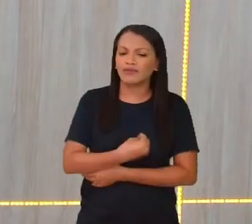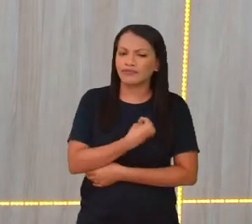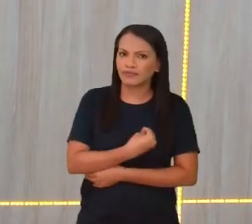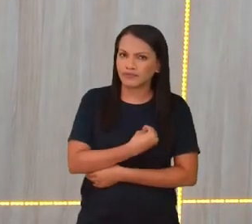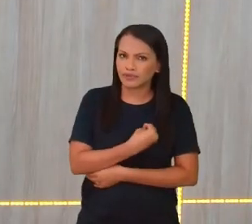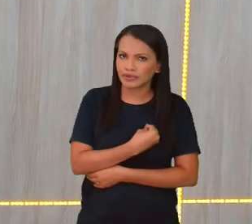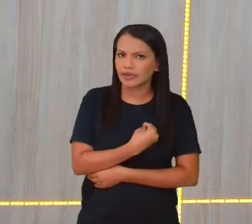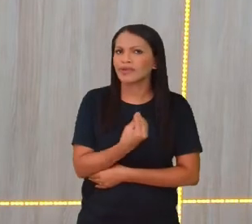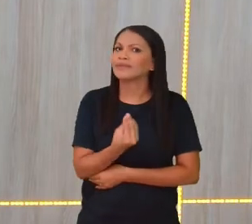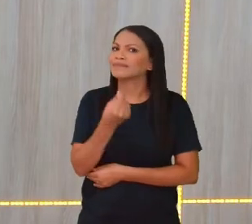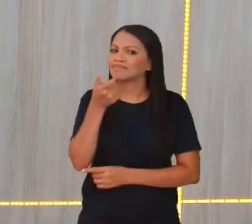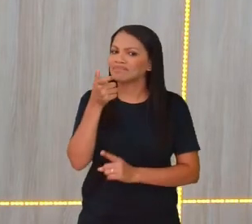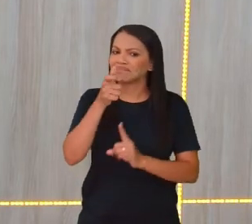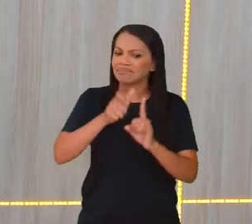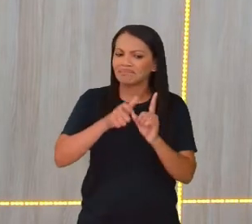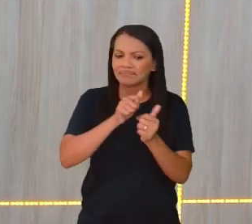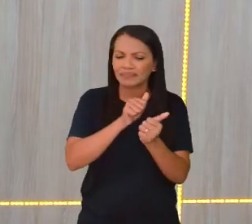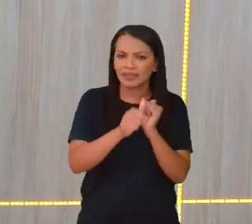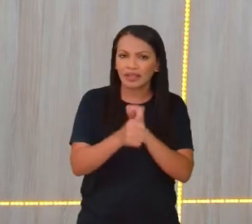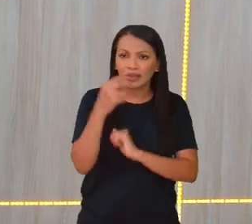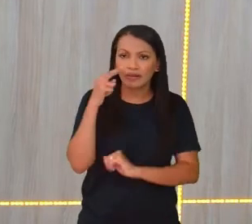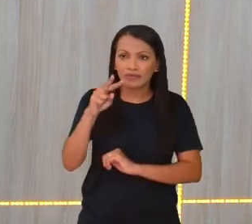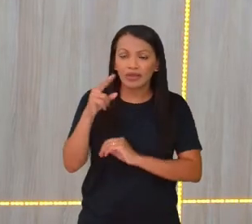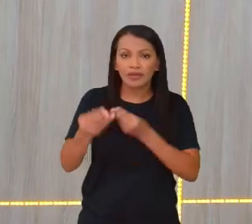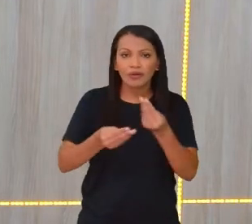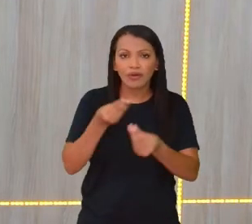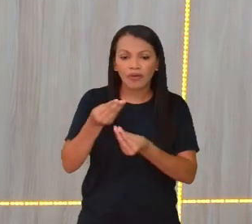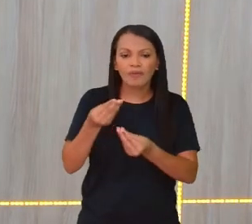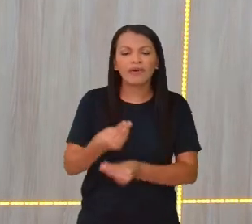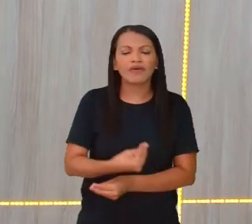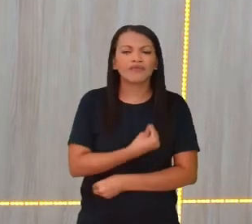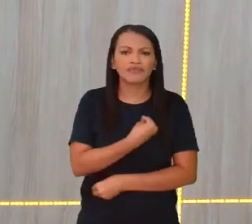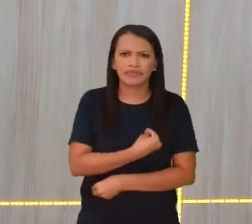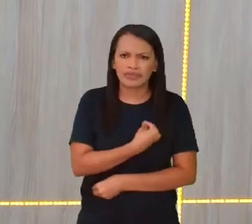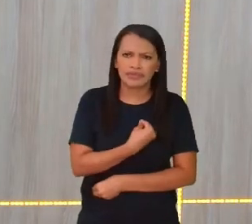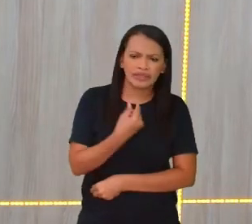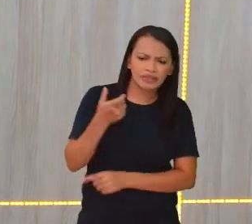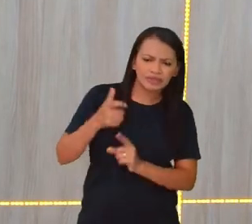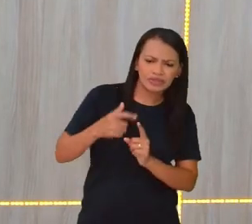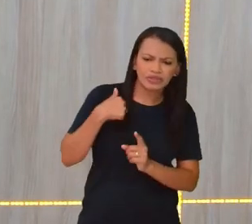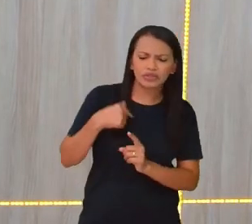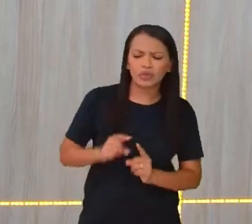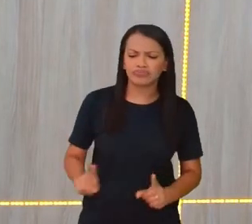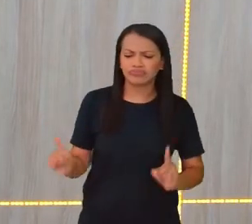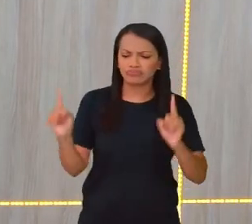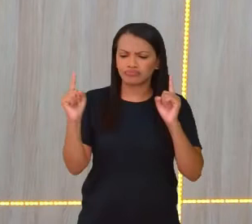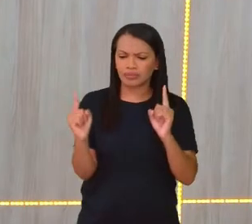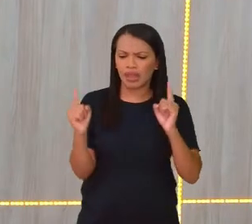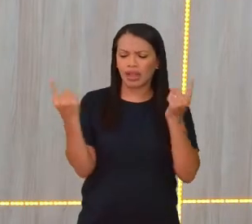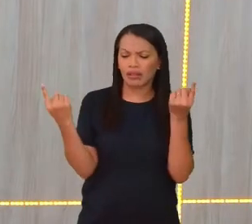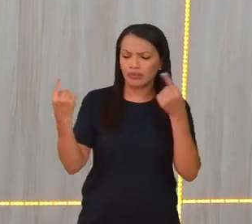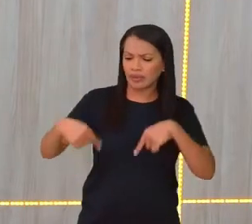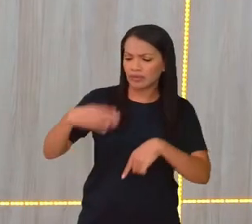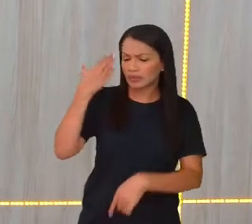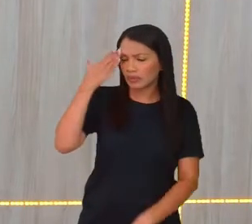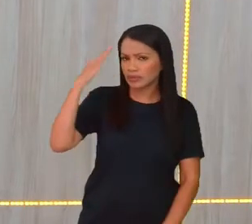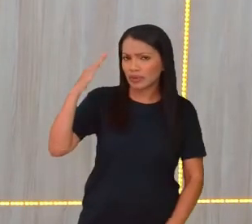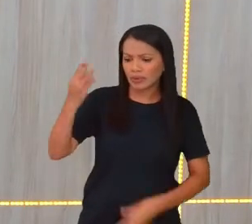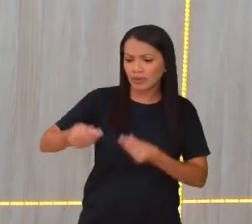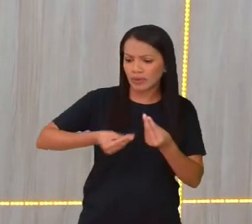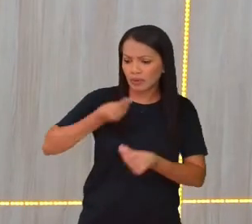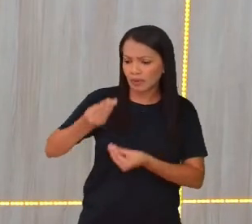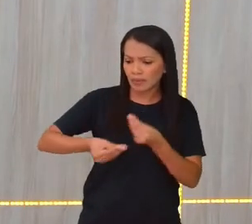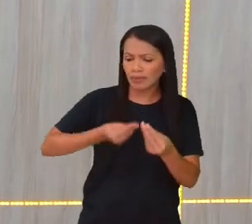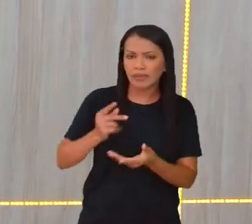2016, né? Muito legal. Porque a gente vê um pouquinho aí da realidade, né? A gente só vê eles no tatame ali lutando e às vezes não sabe, né? Muito